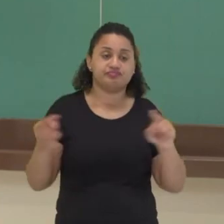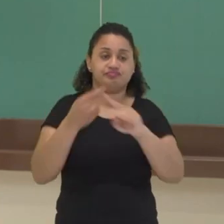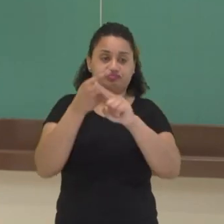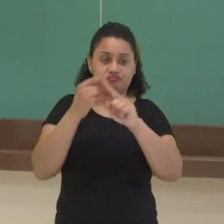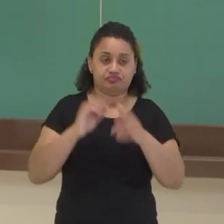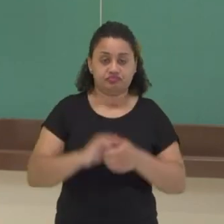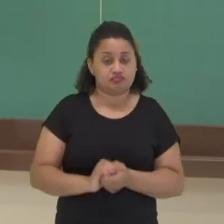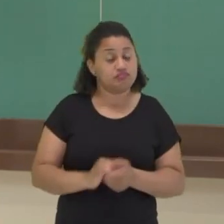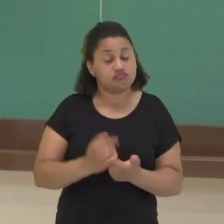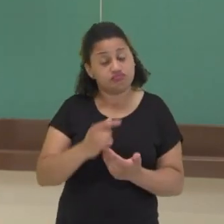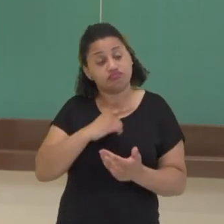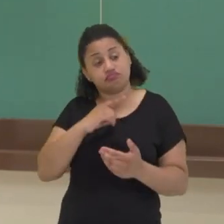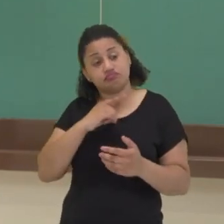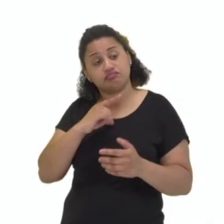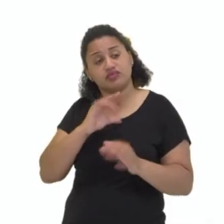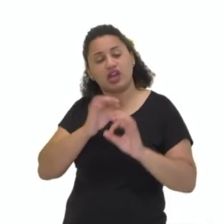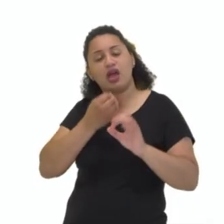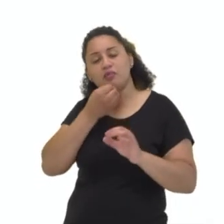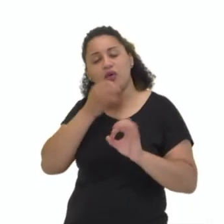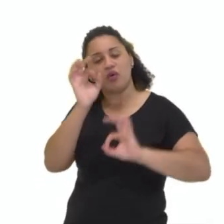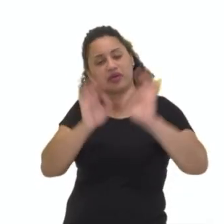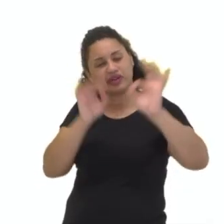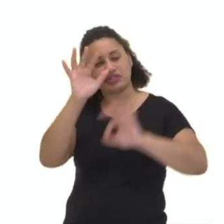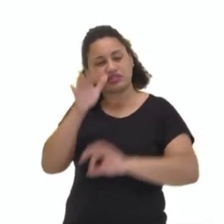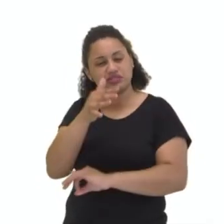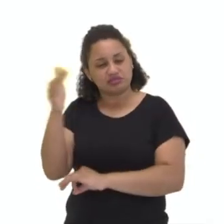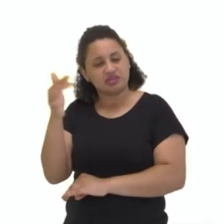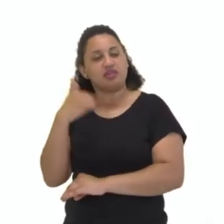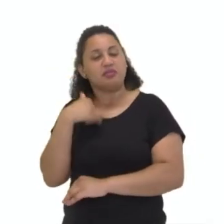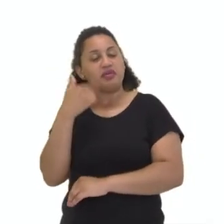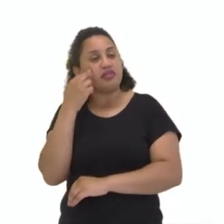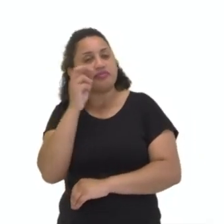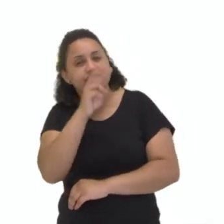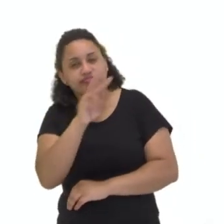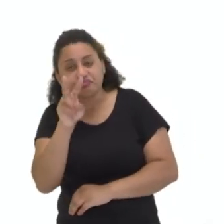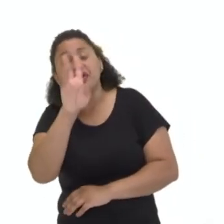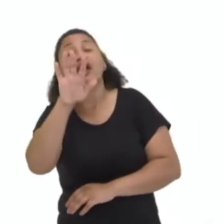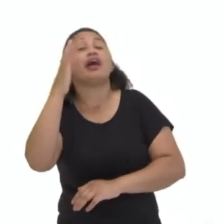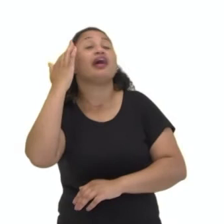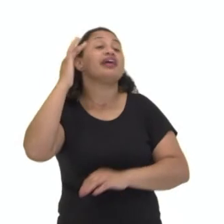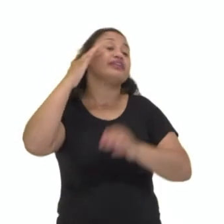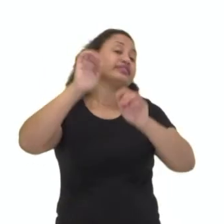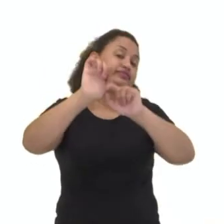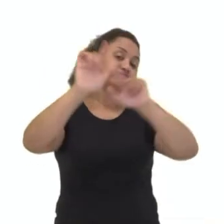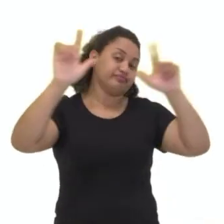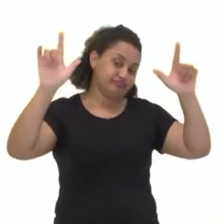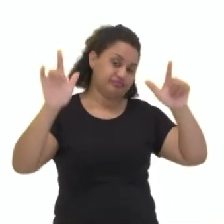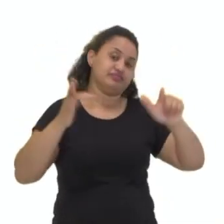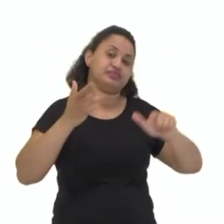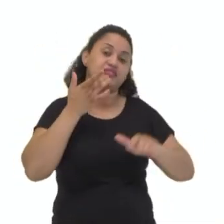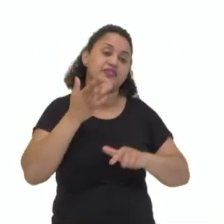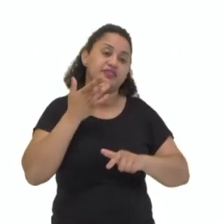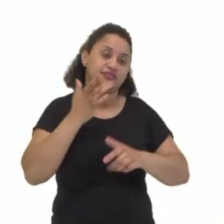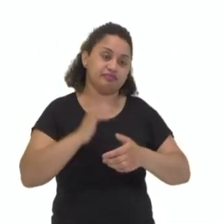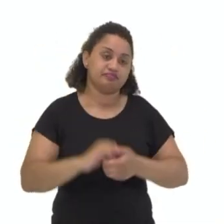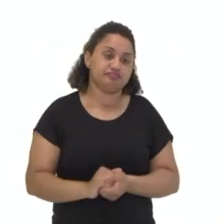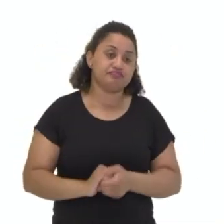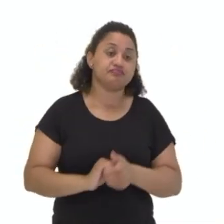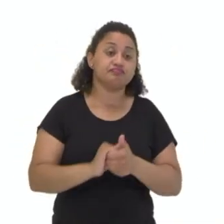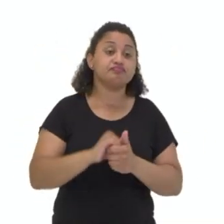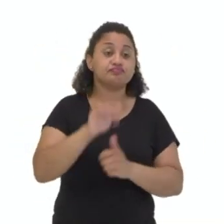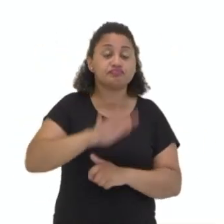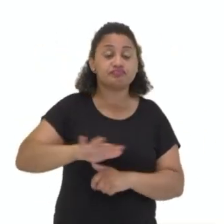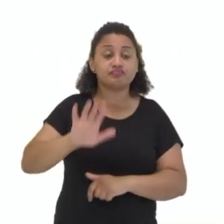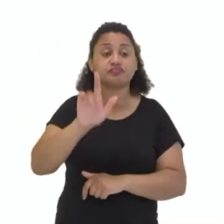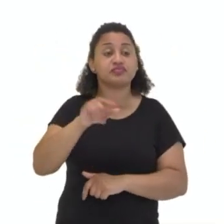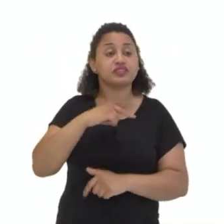Então, aqui é bom organizar ele numa tabela que fica visualmente mais fácil o cálculo. Então, a área do setor,